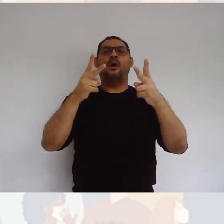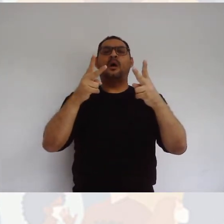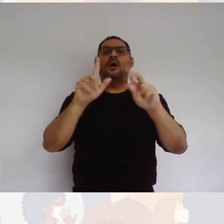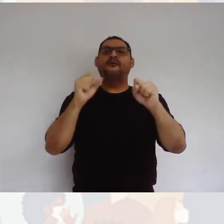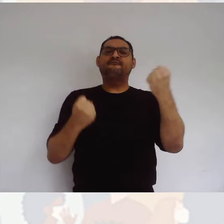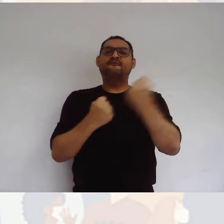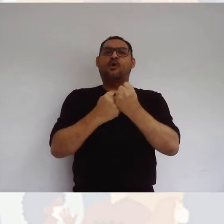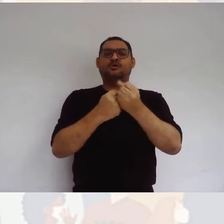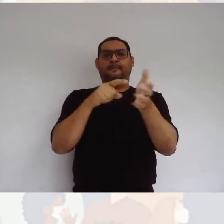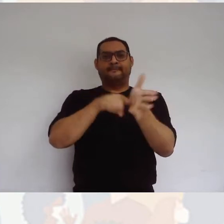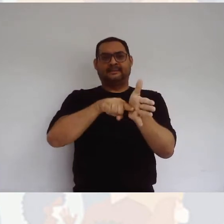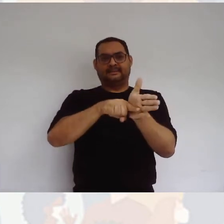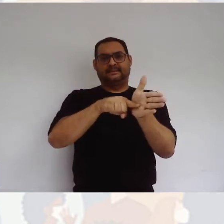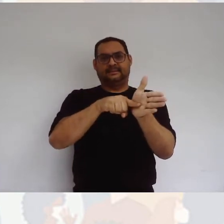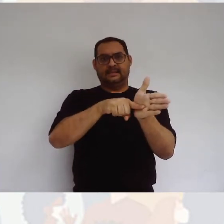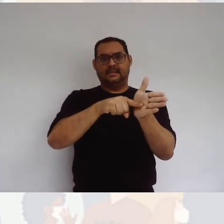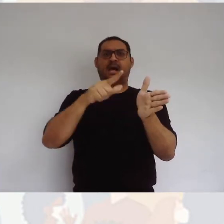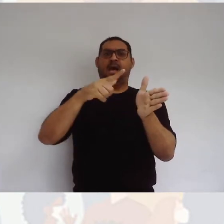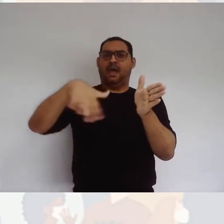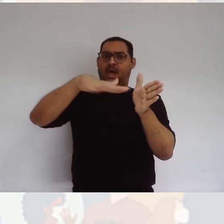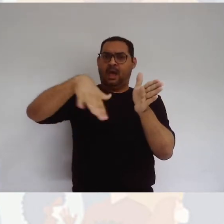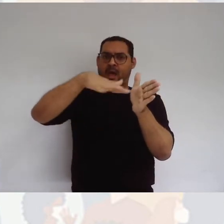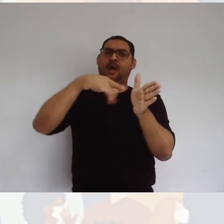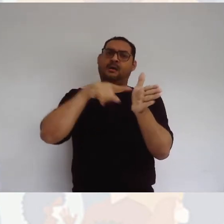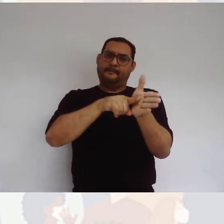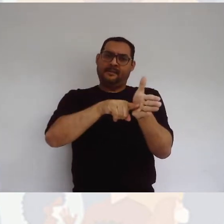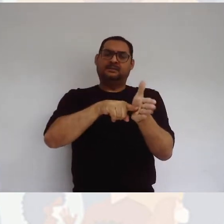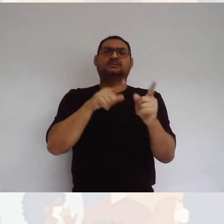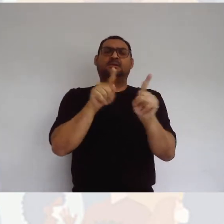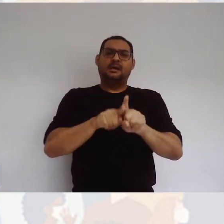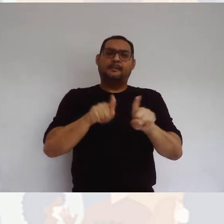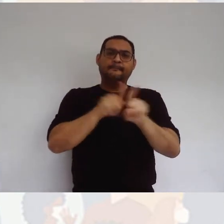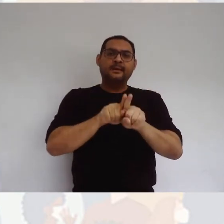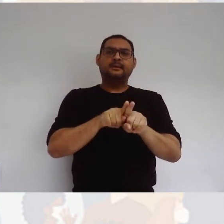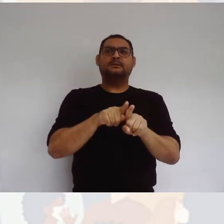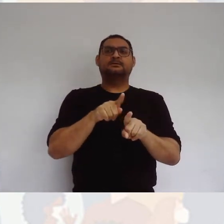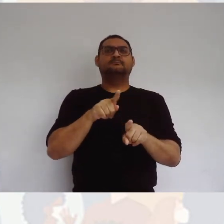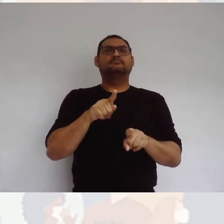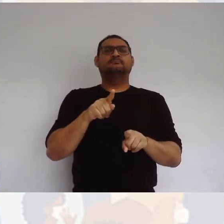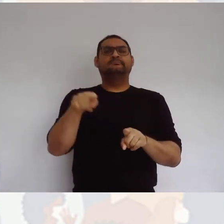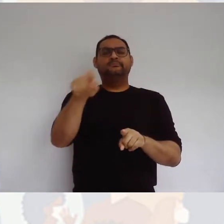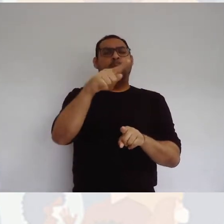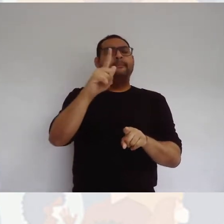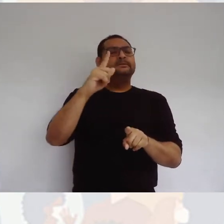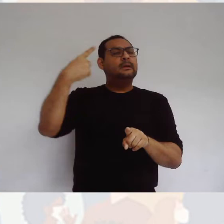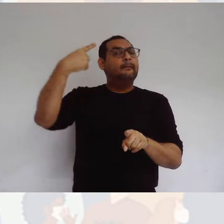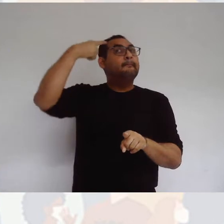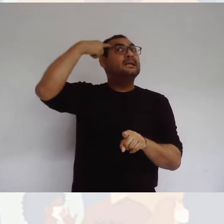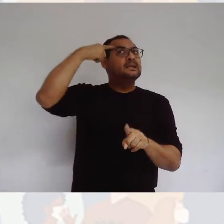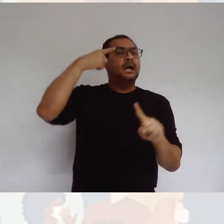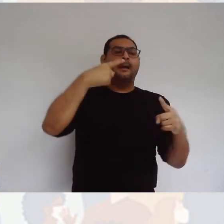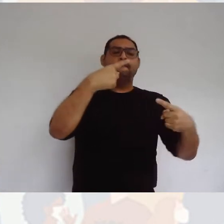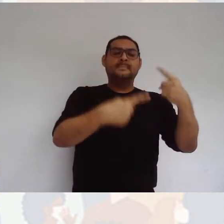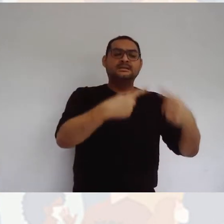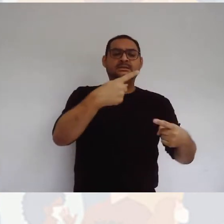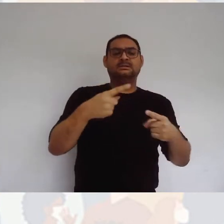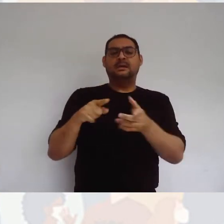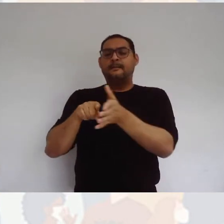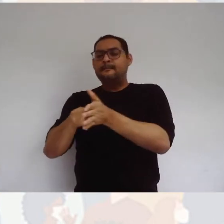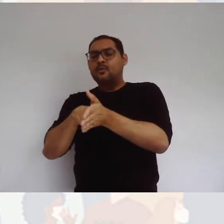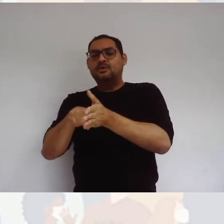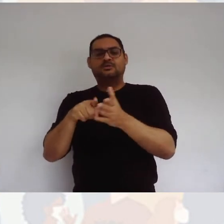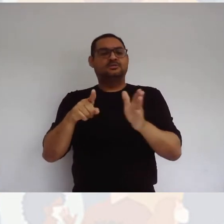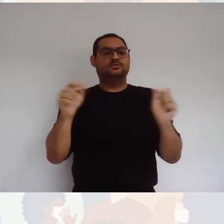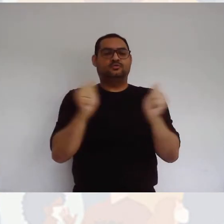pesquisa da área, e também tendo sempre em mente que pesquisa e política, no meu entender, e eu acho que